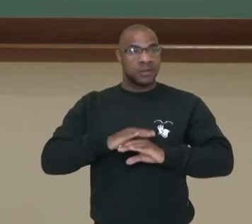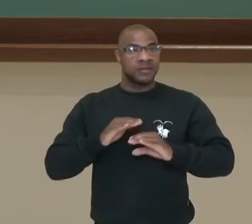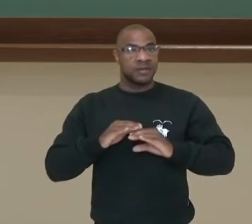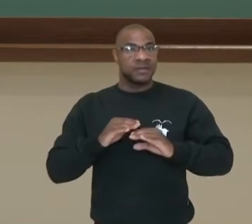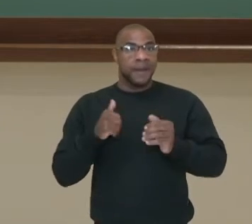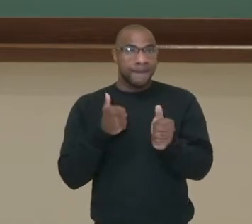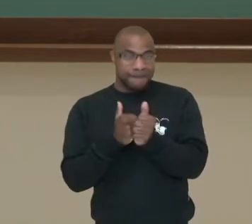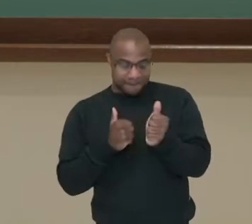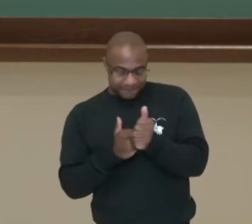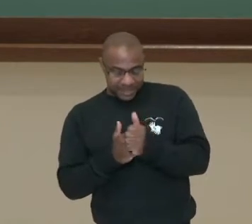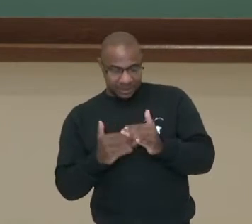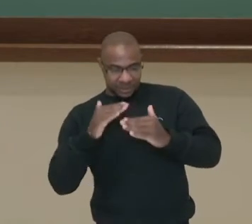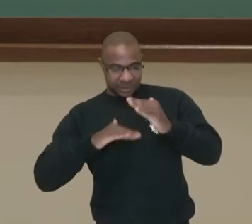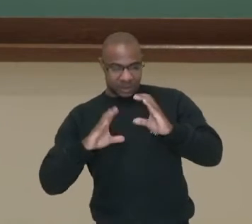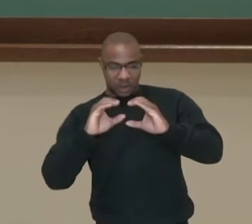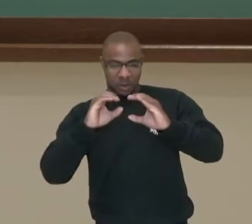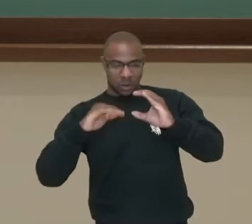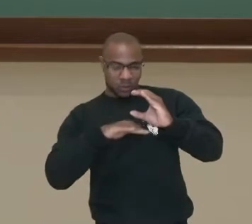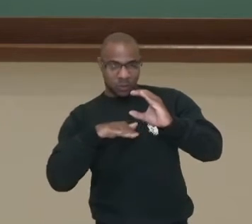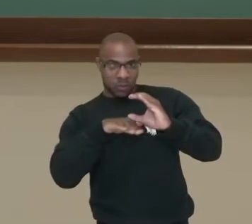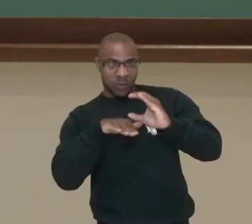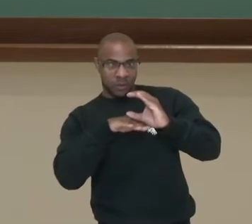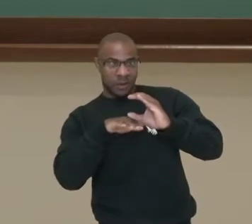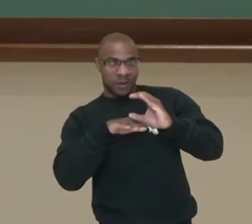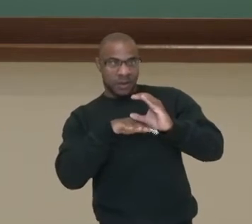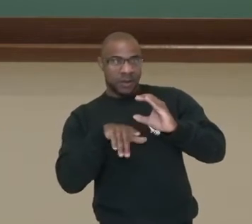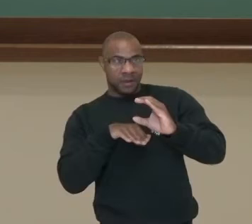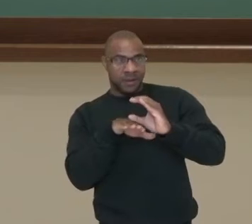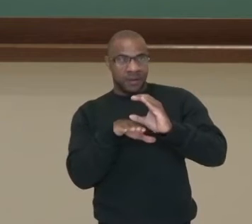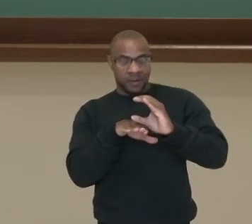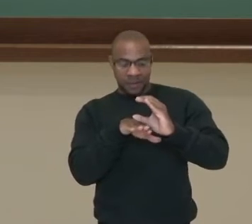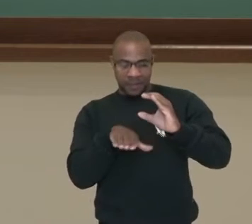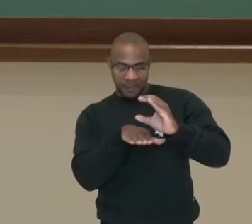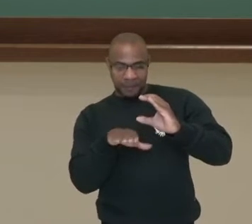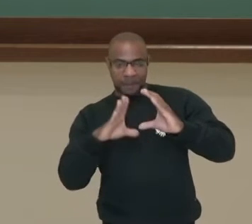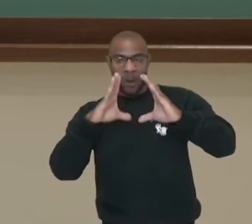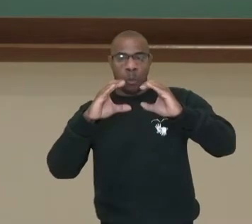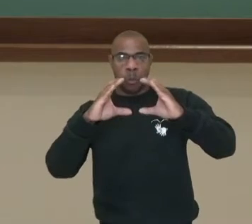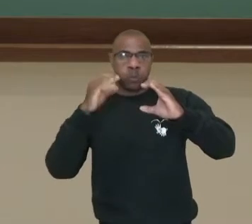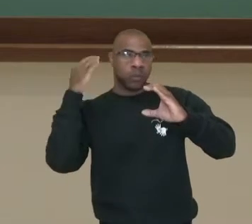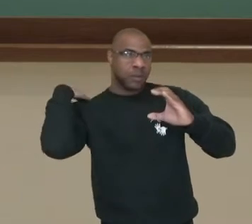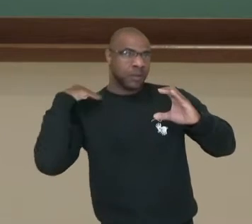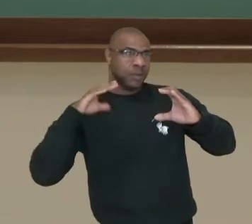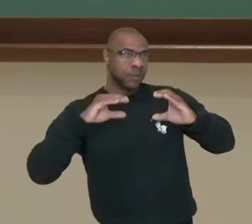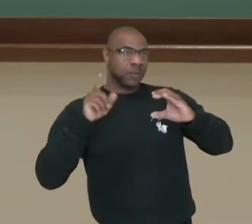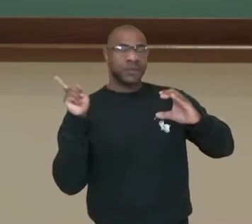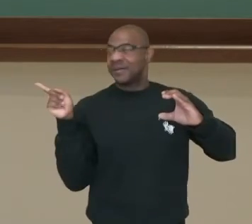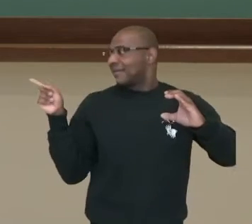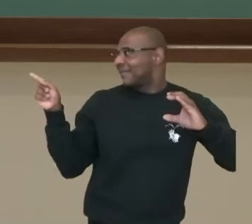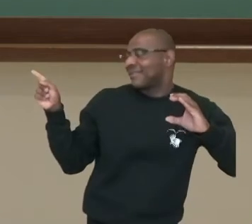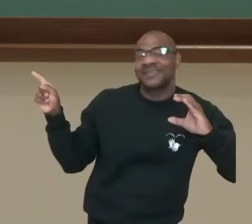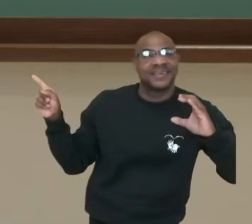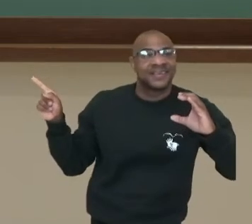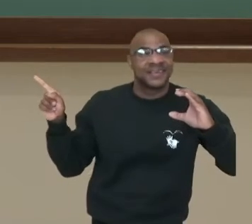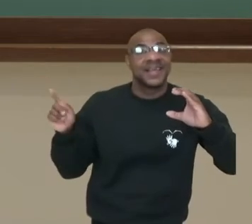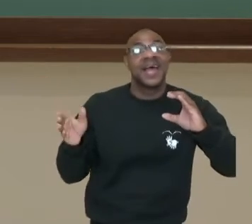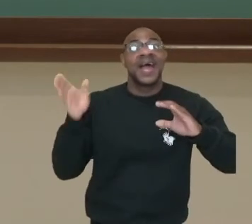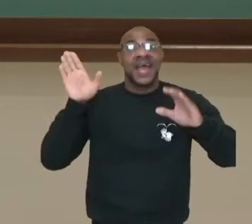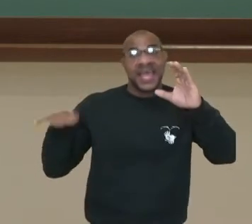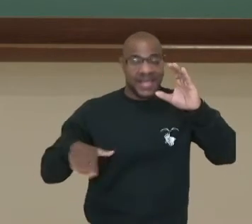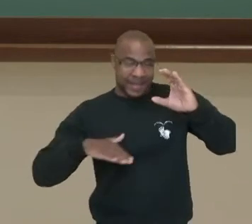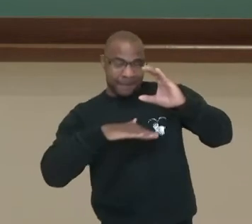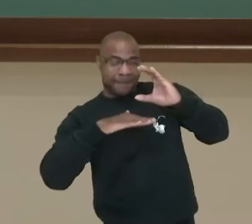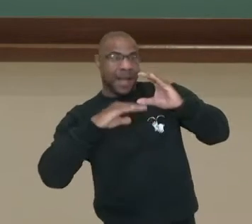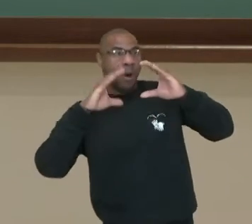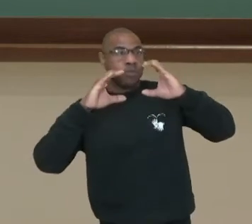vou mostrar aqui no nosso coleguinha aqui. Então, embaixo dos pulmões, né, nós teríamos um músculo, vou